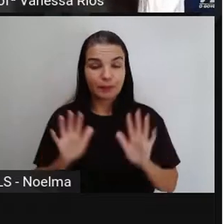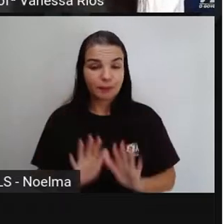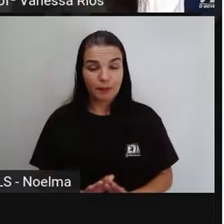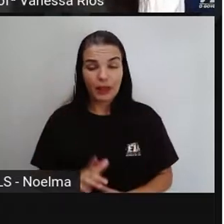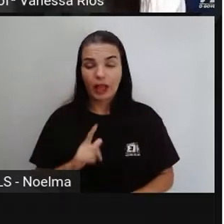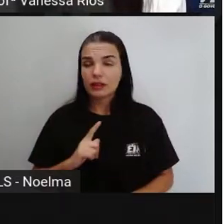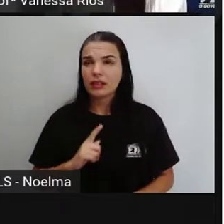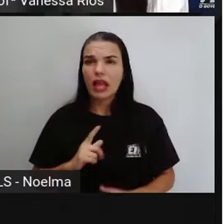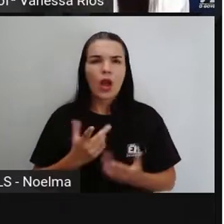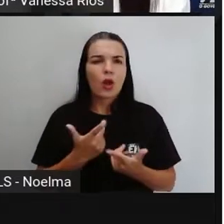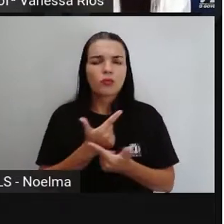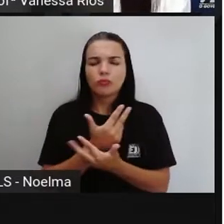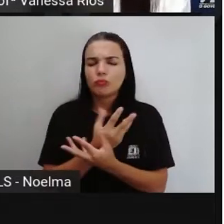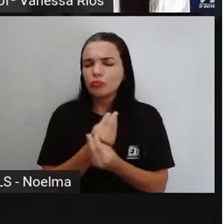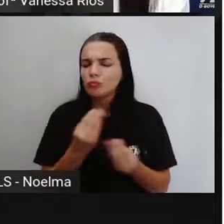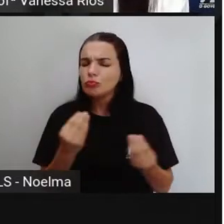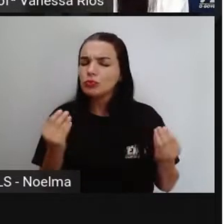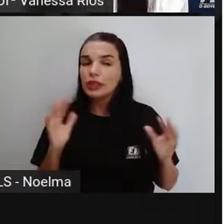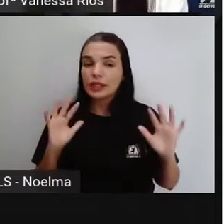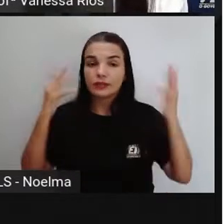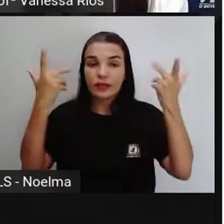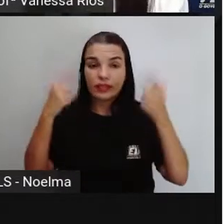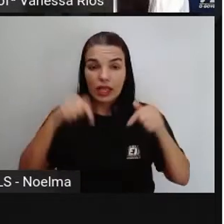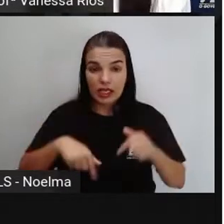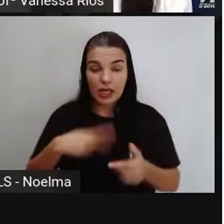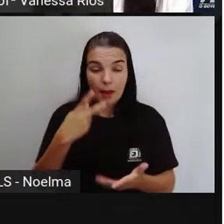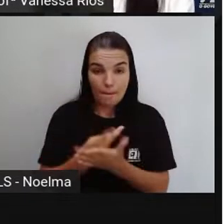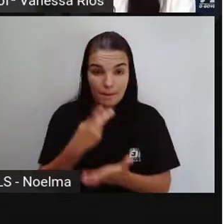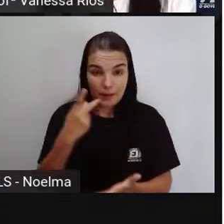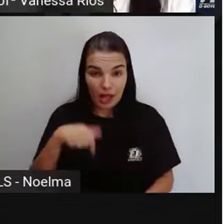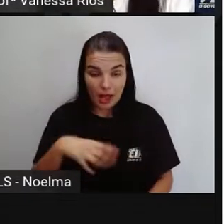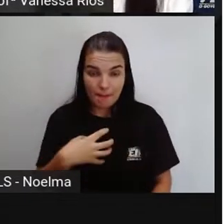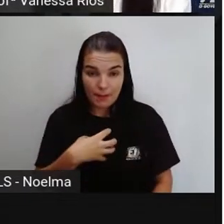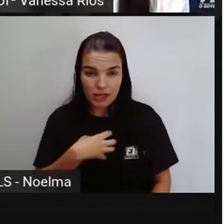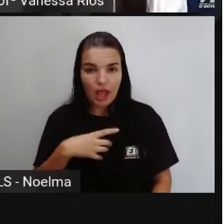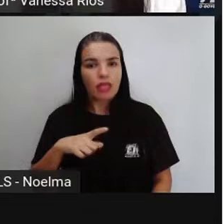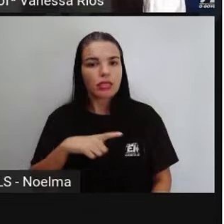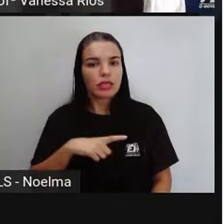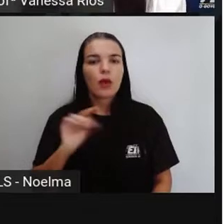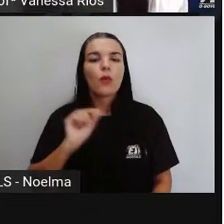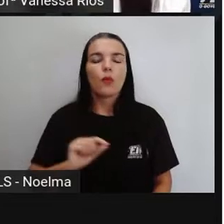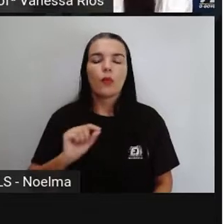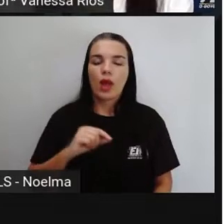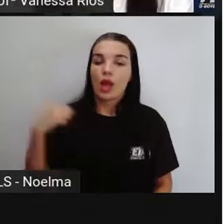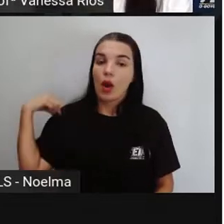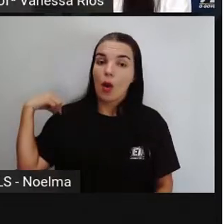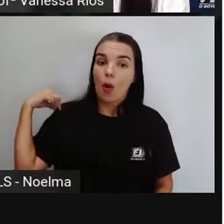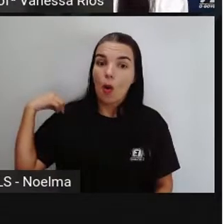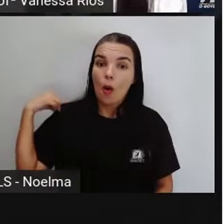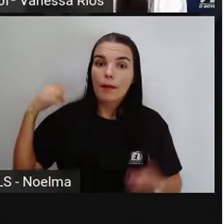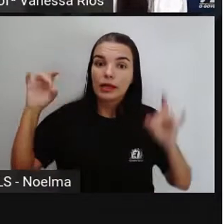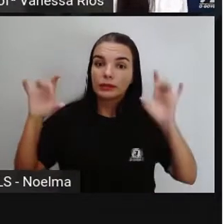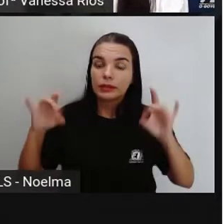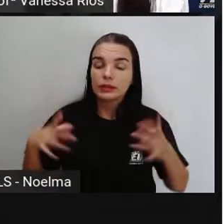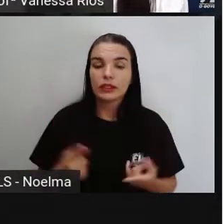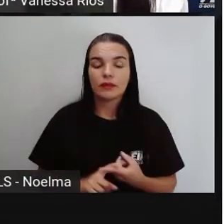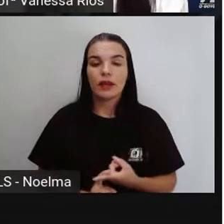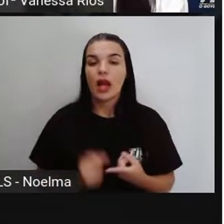festas populares que acontecem aqui na Bahia, vão existir roupas específicas, comidas